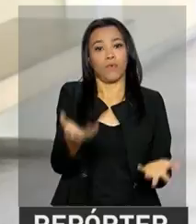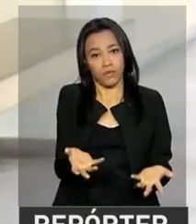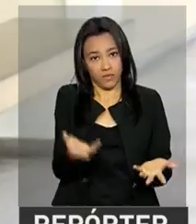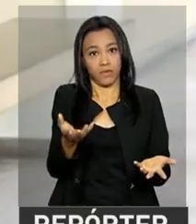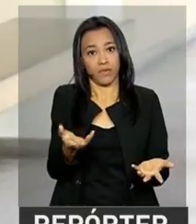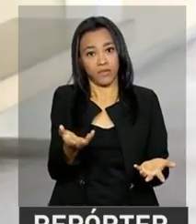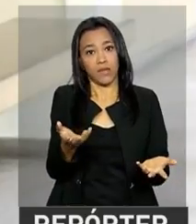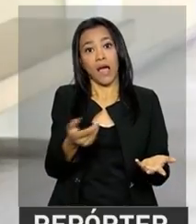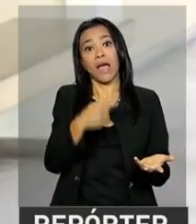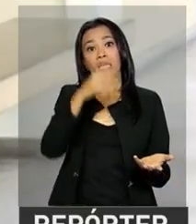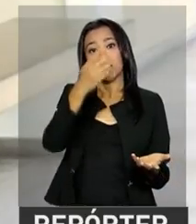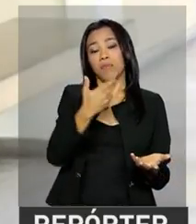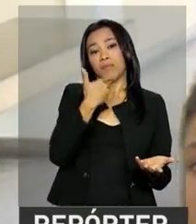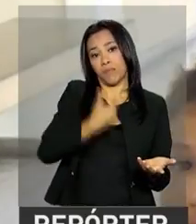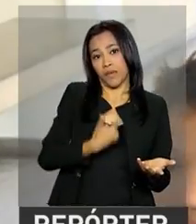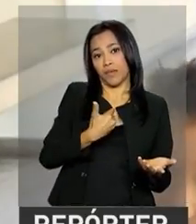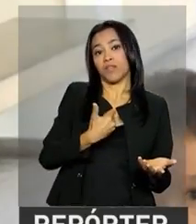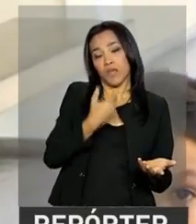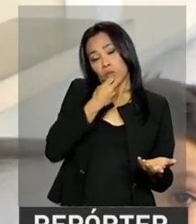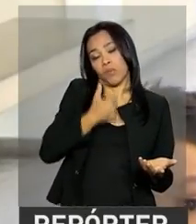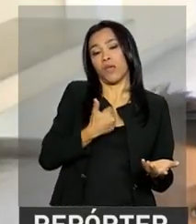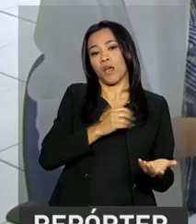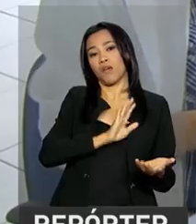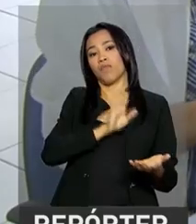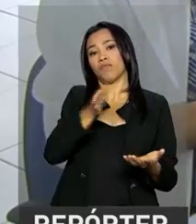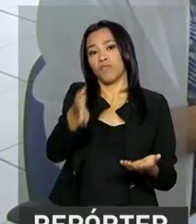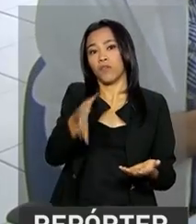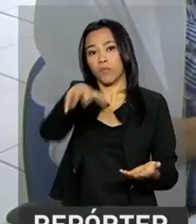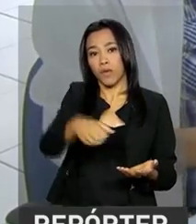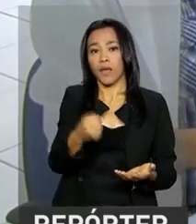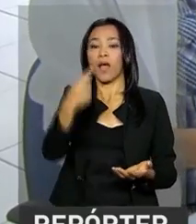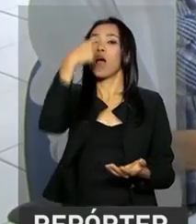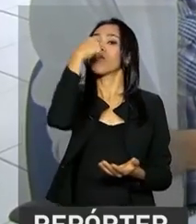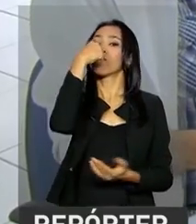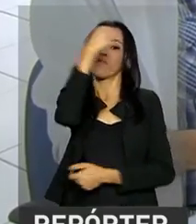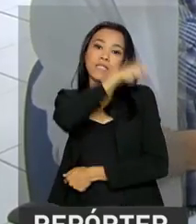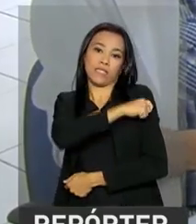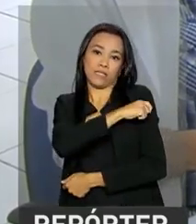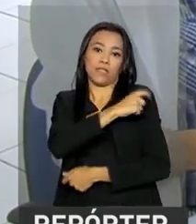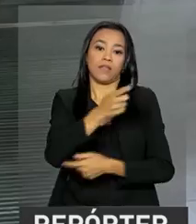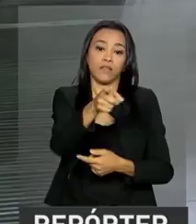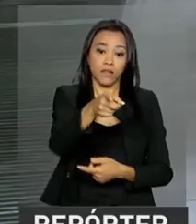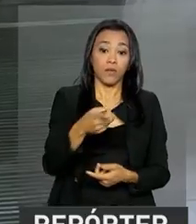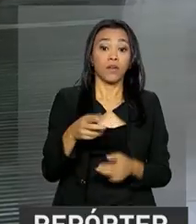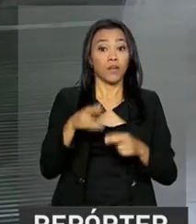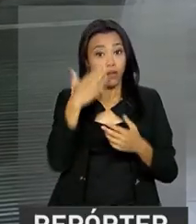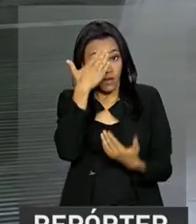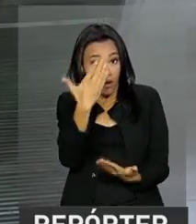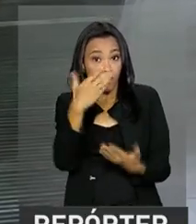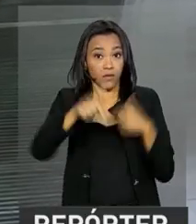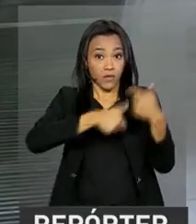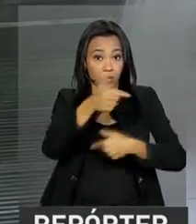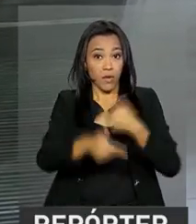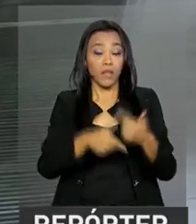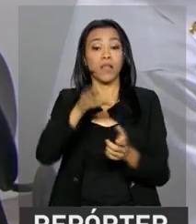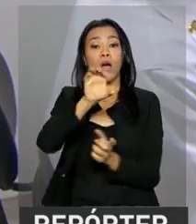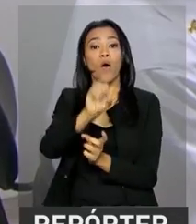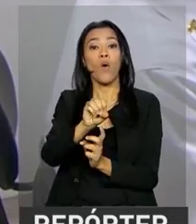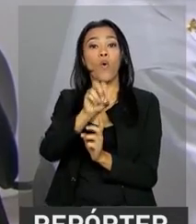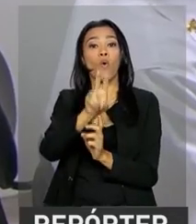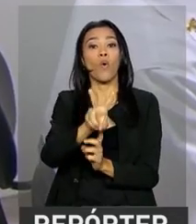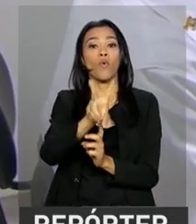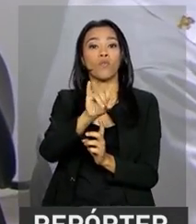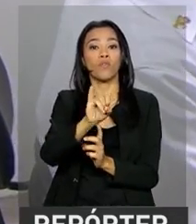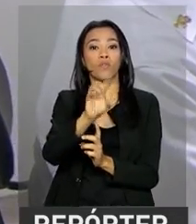sobre isso me manda para mim a mensagem eu venho buscar a vacina graças ao trabalho da ouvidoria é que os familiares pacientes e até